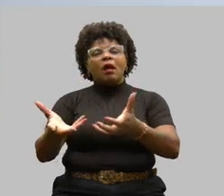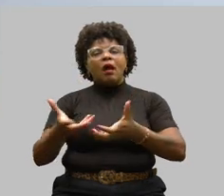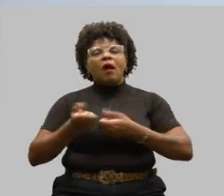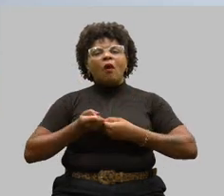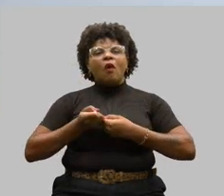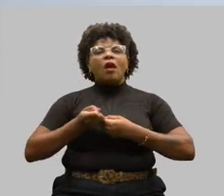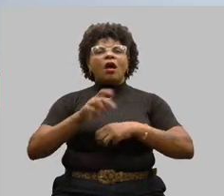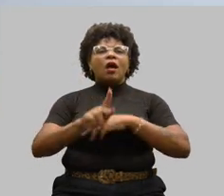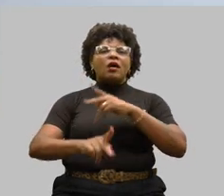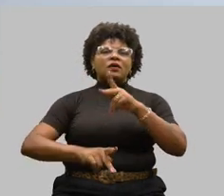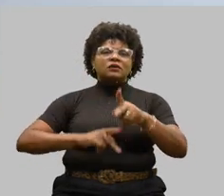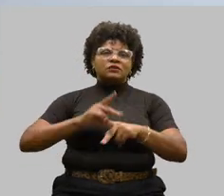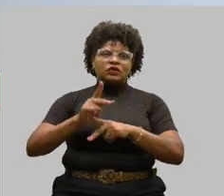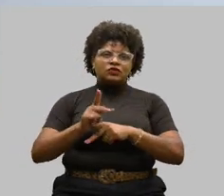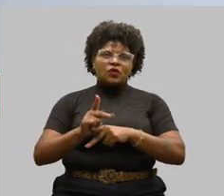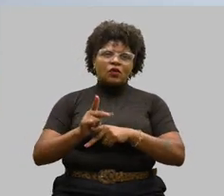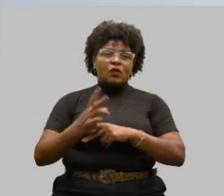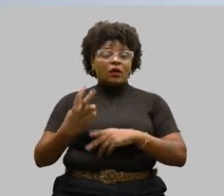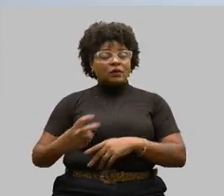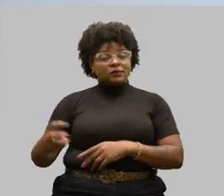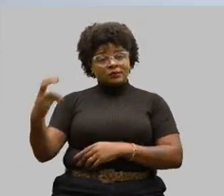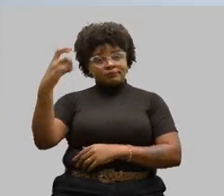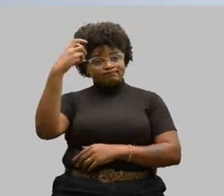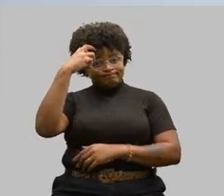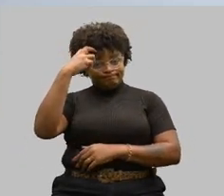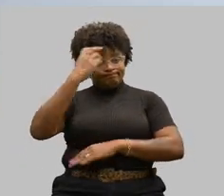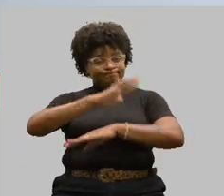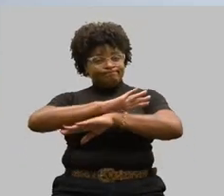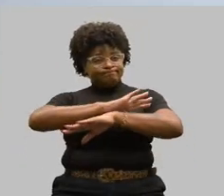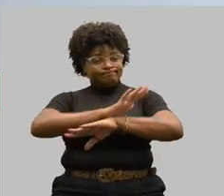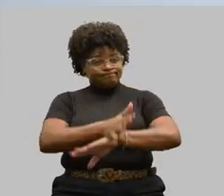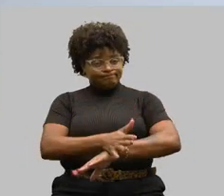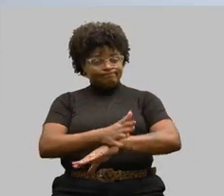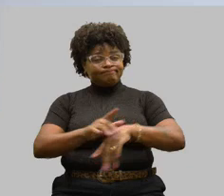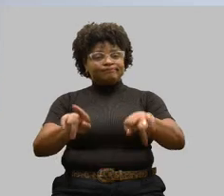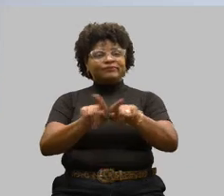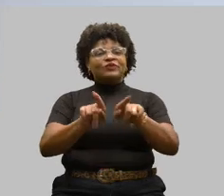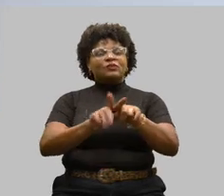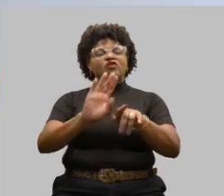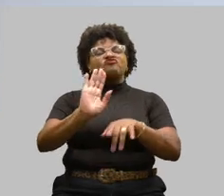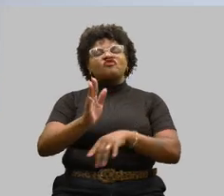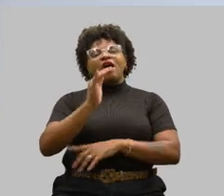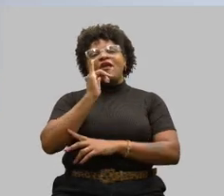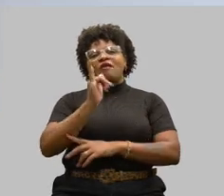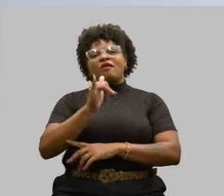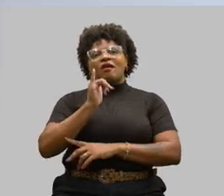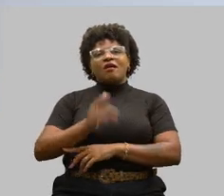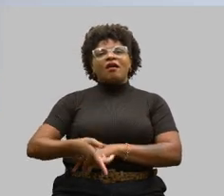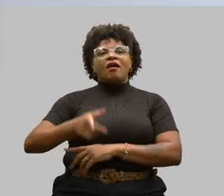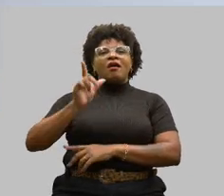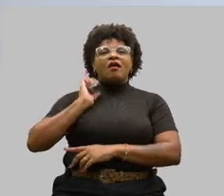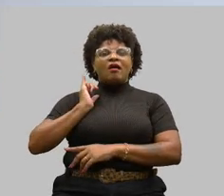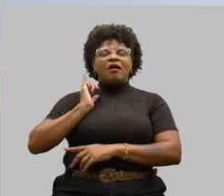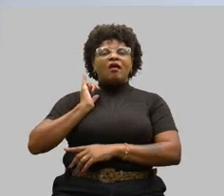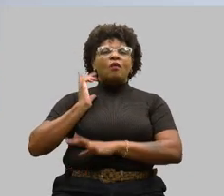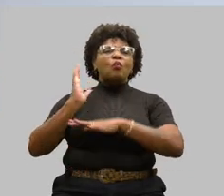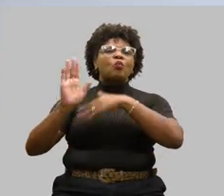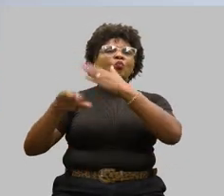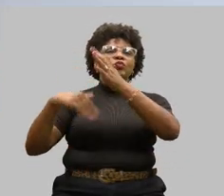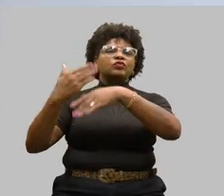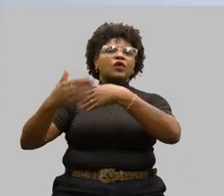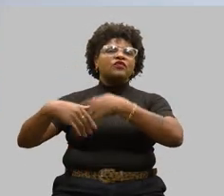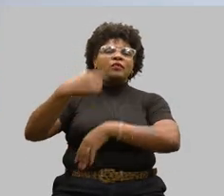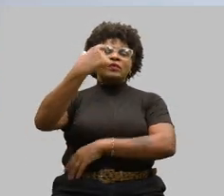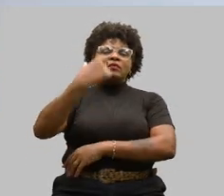barreiras culturais de estimam e Preconceito que também foram citadas o desenvolvimento pessoal e profissional